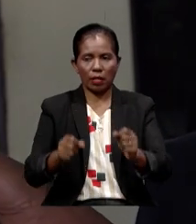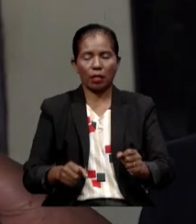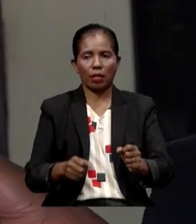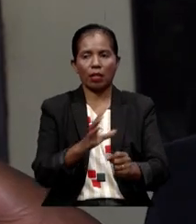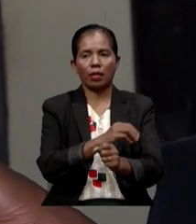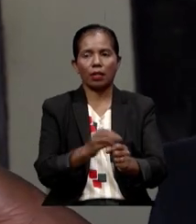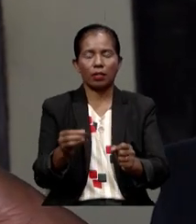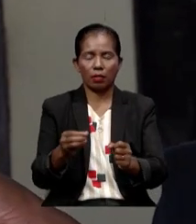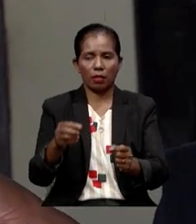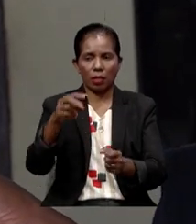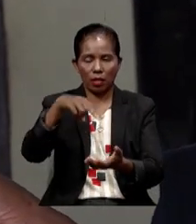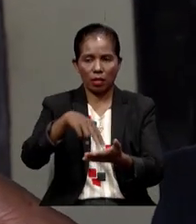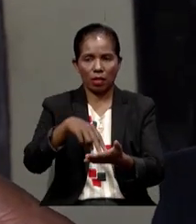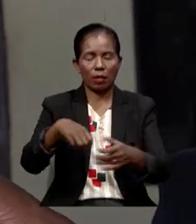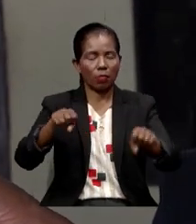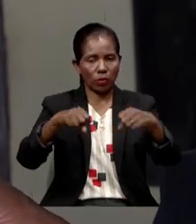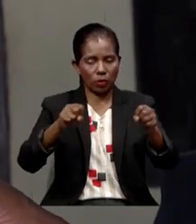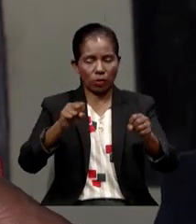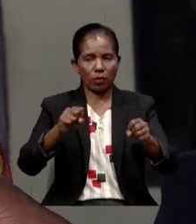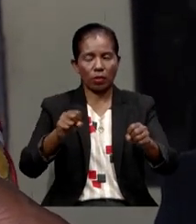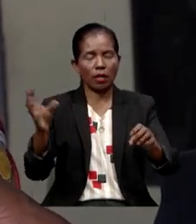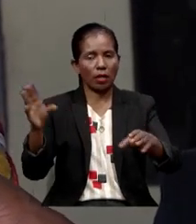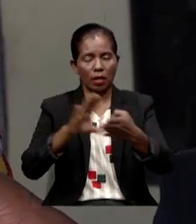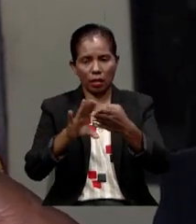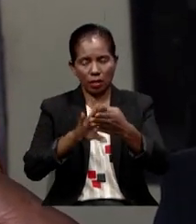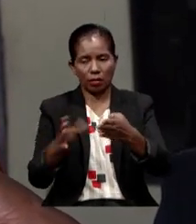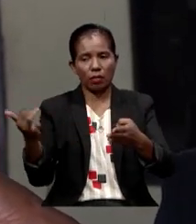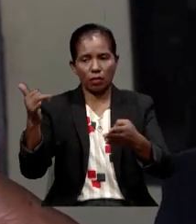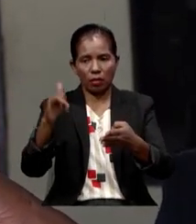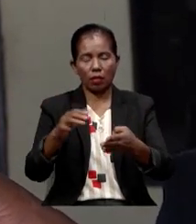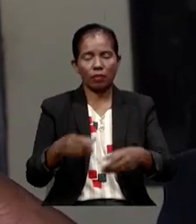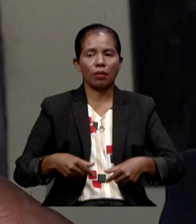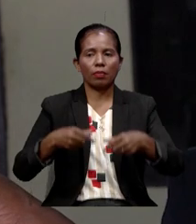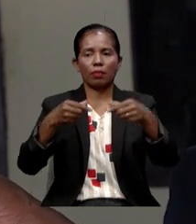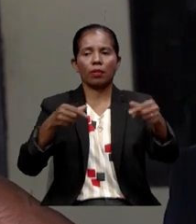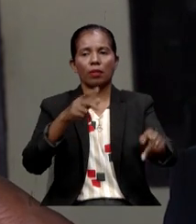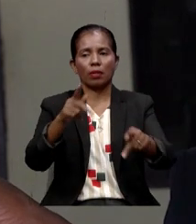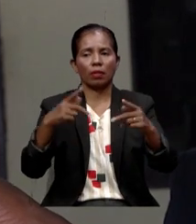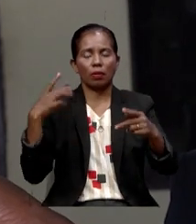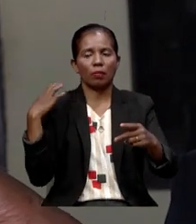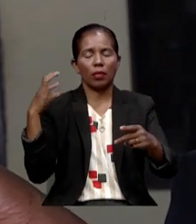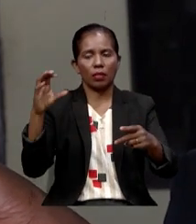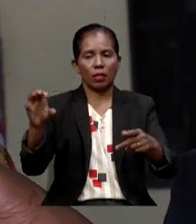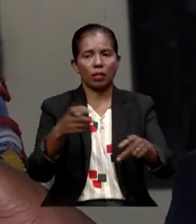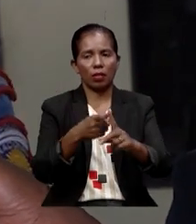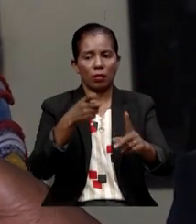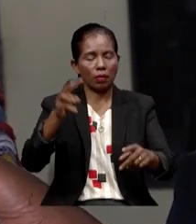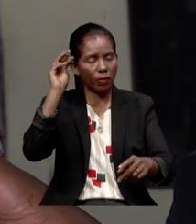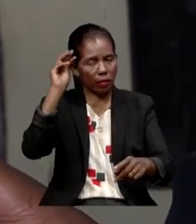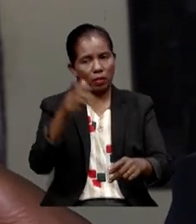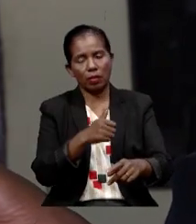fundamenta motor hirakne, despacho mai, depois atu bele fofila fale ba iha competências osi Ministério